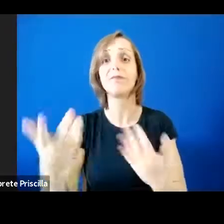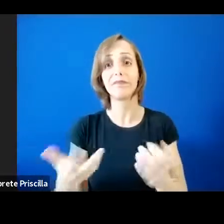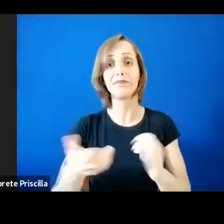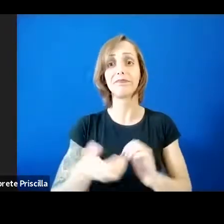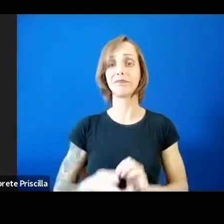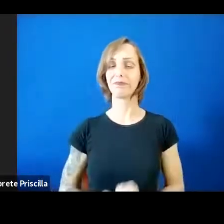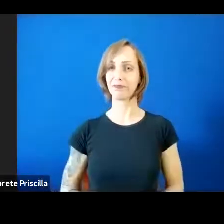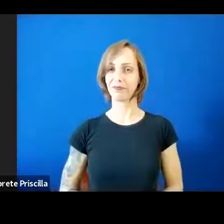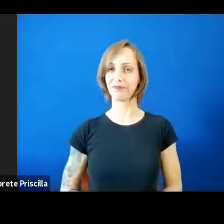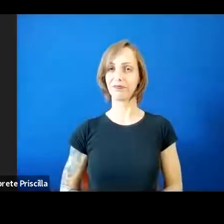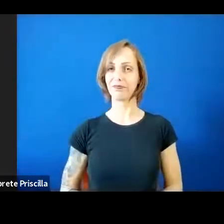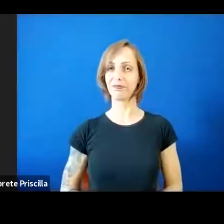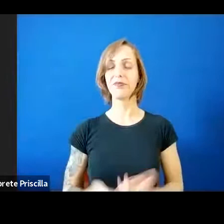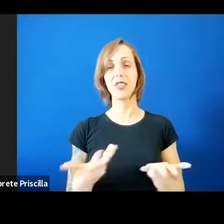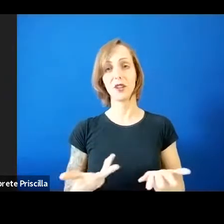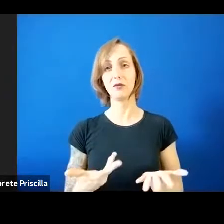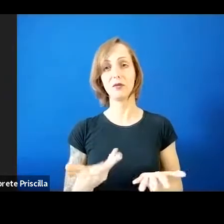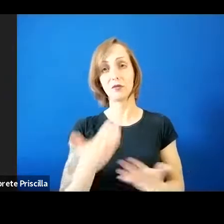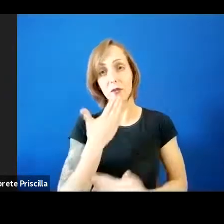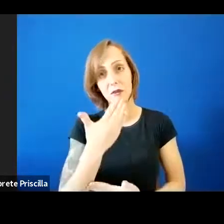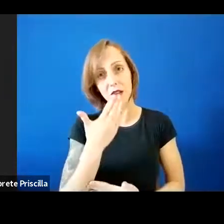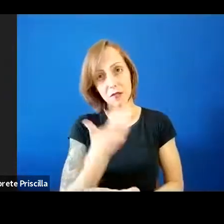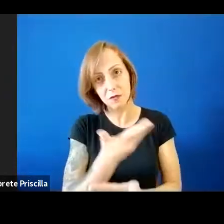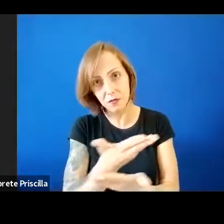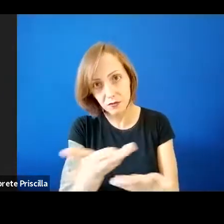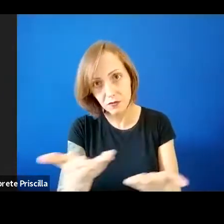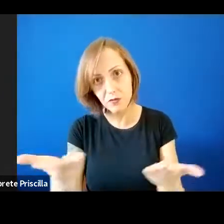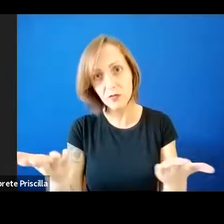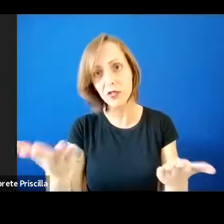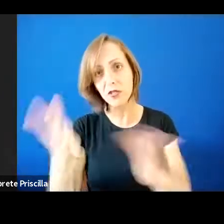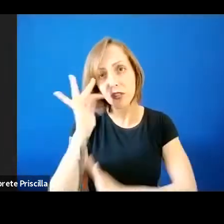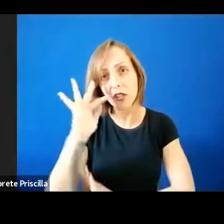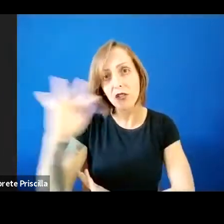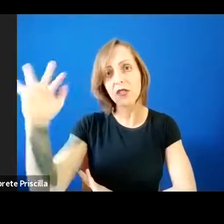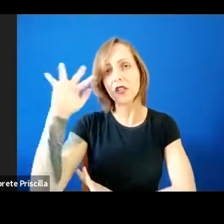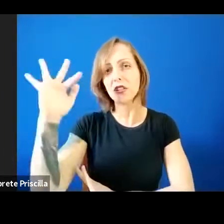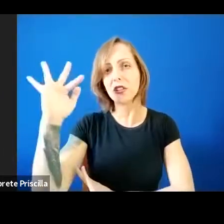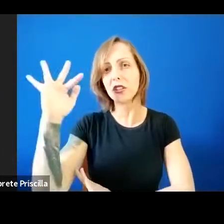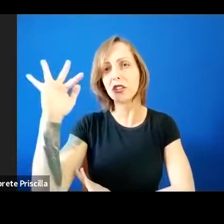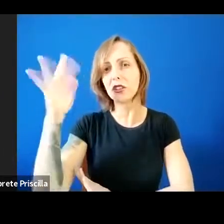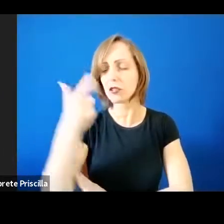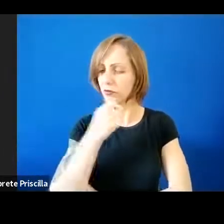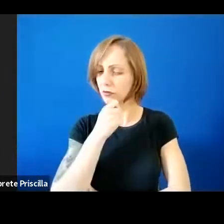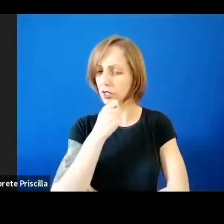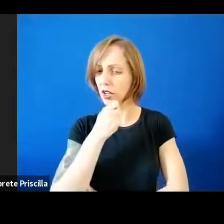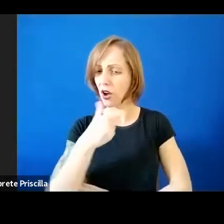todos pensarem que do lugar da onde nós estamos agora,